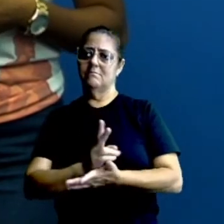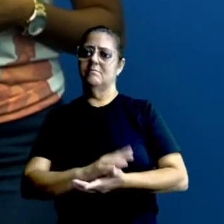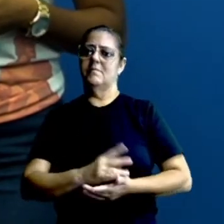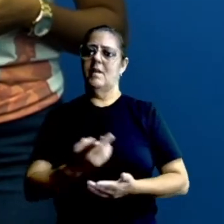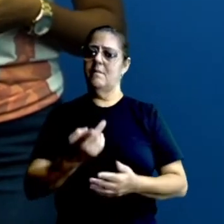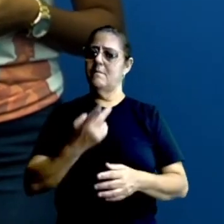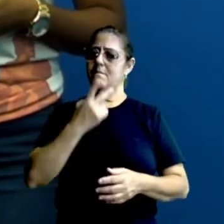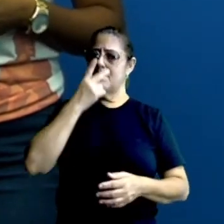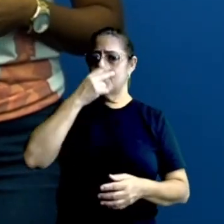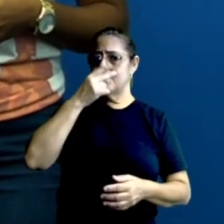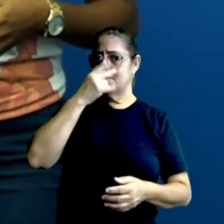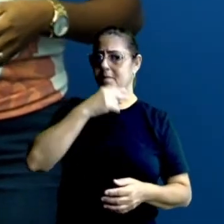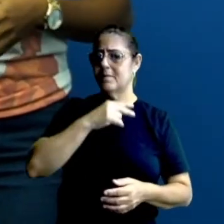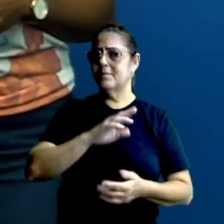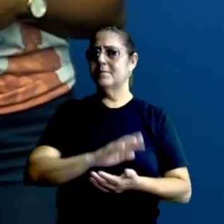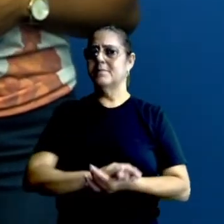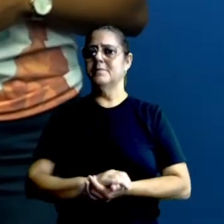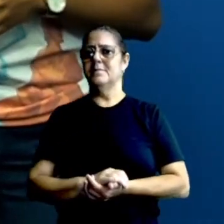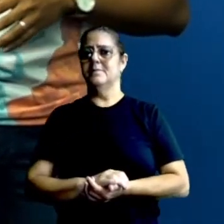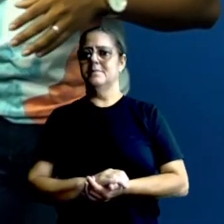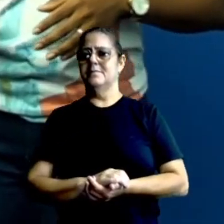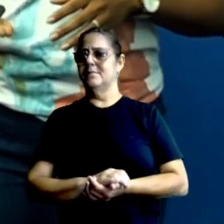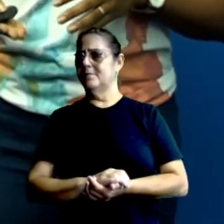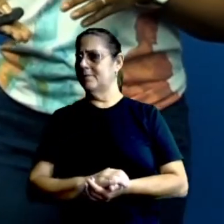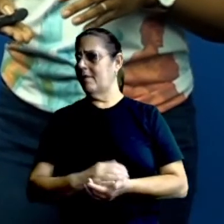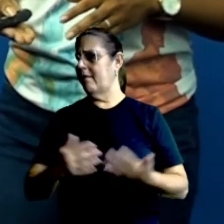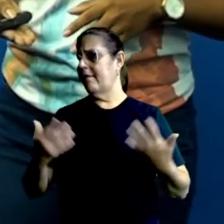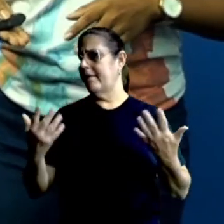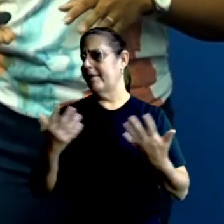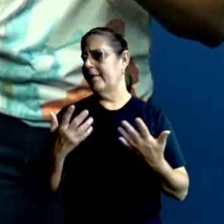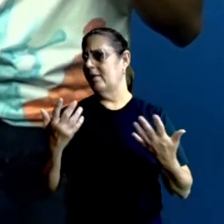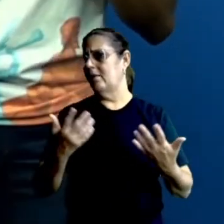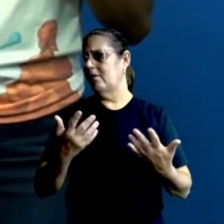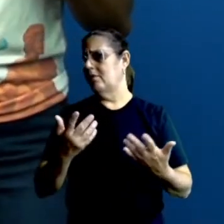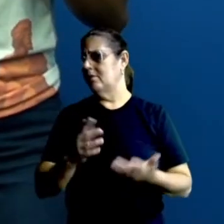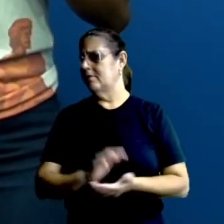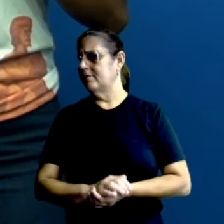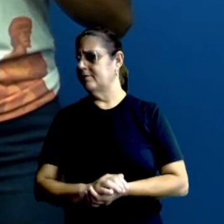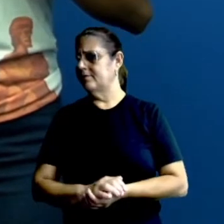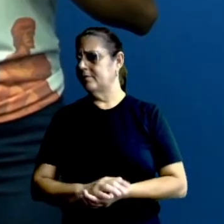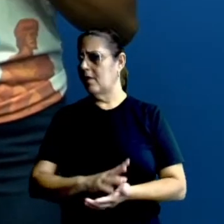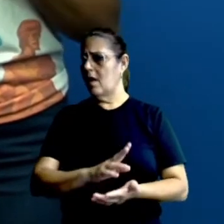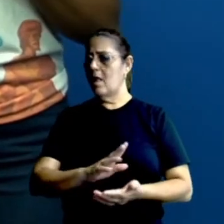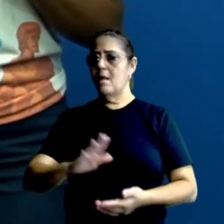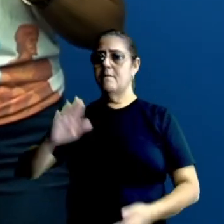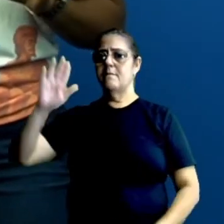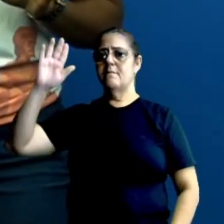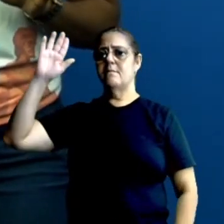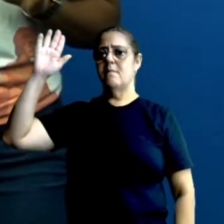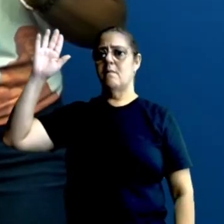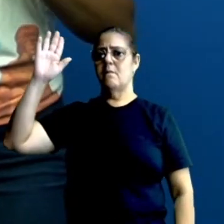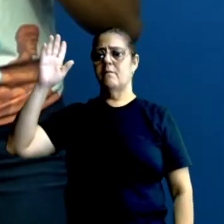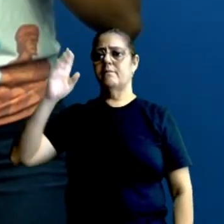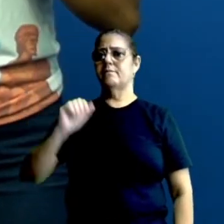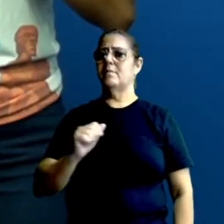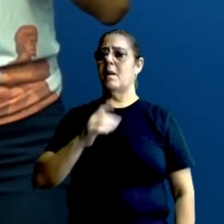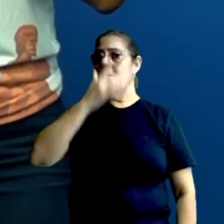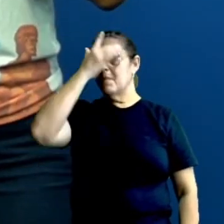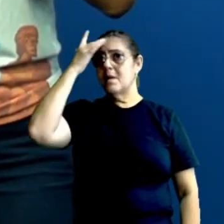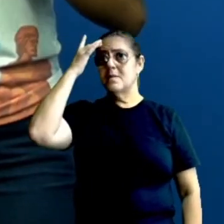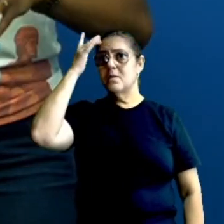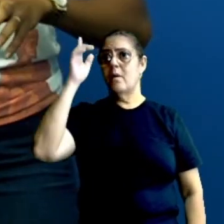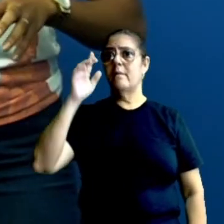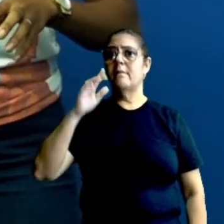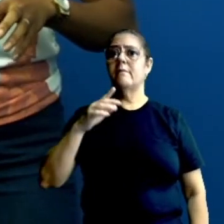mesma coisa. Correto? Agora, e essa? Levante sua mão para falar. Então, é